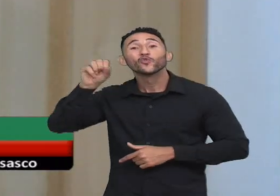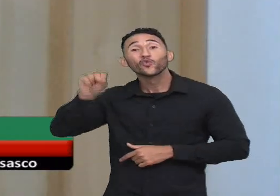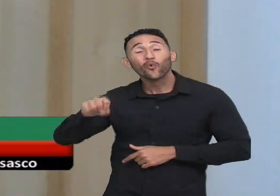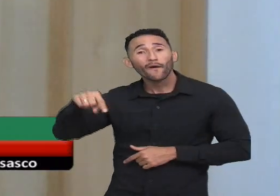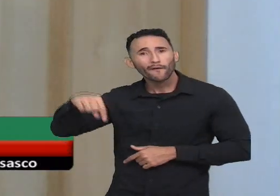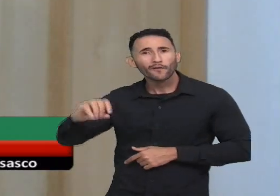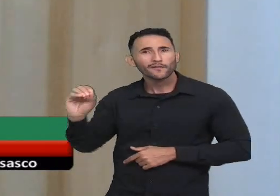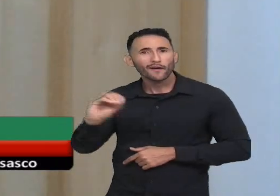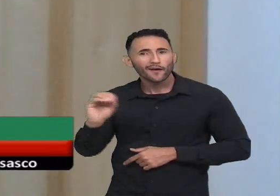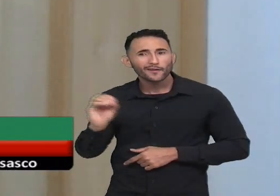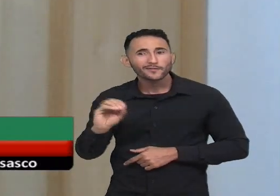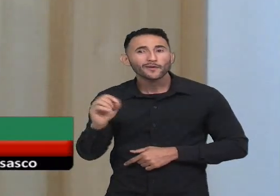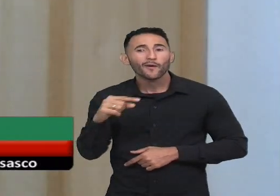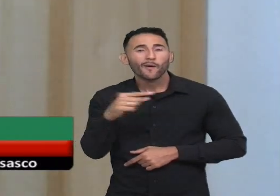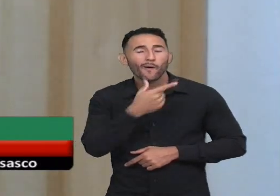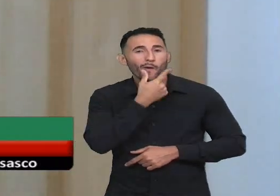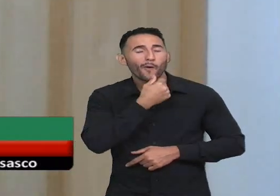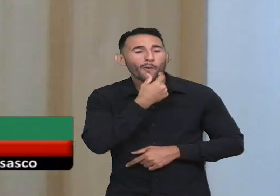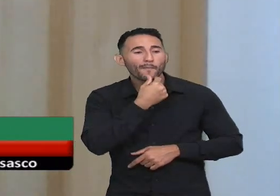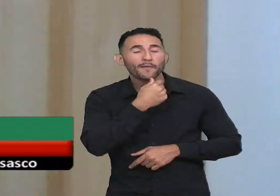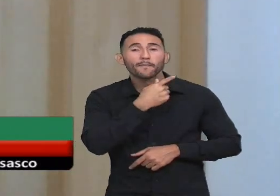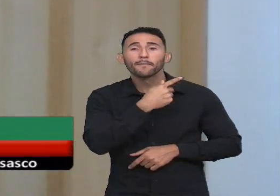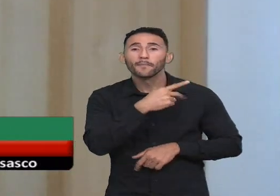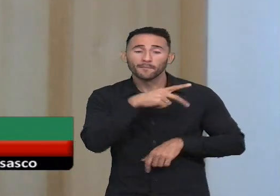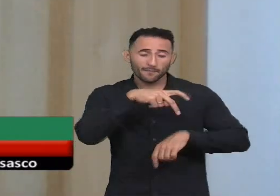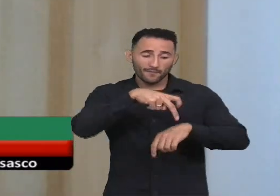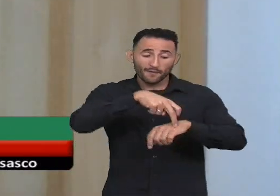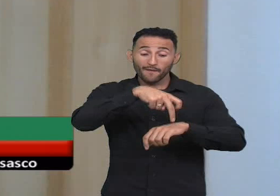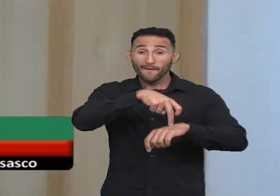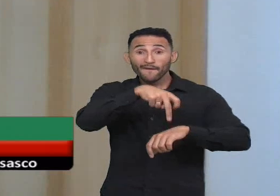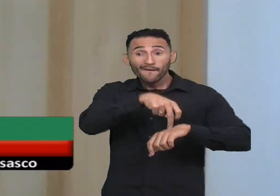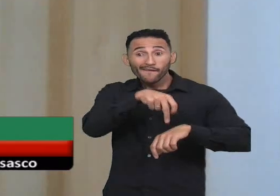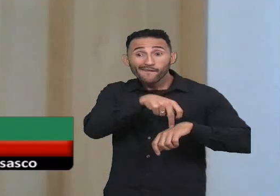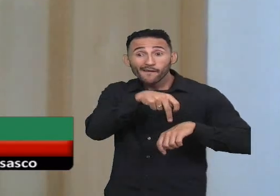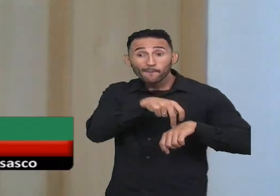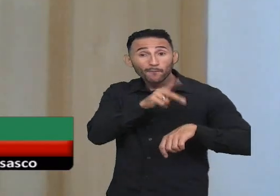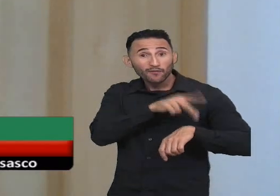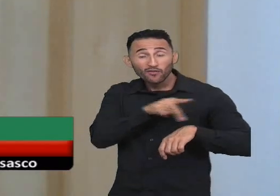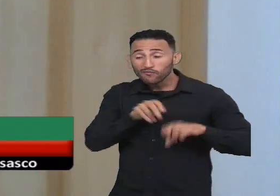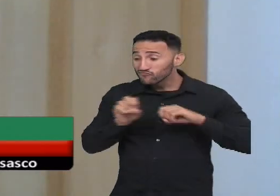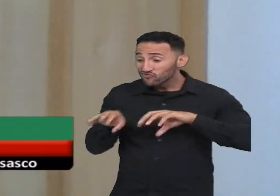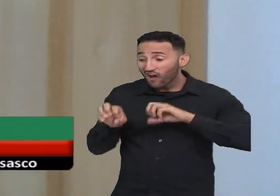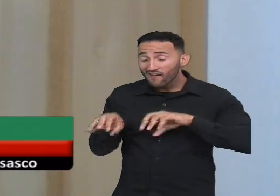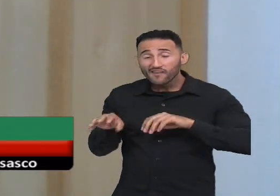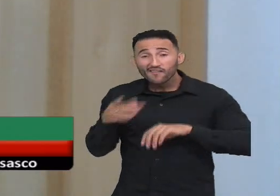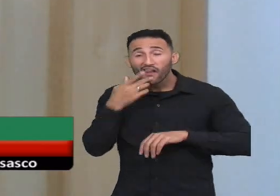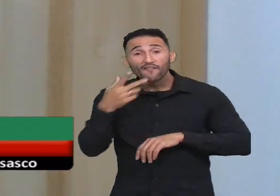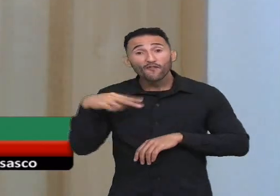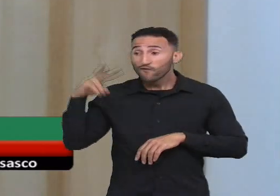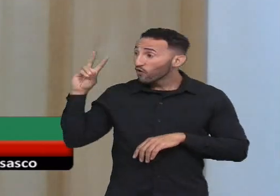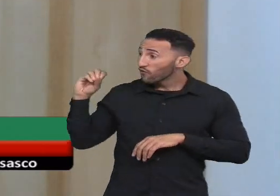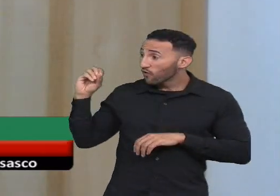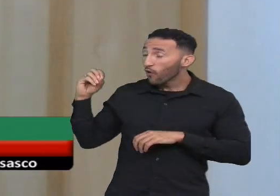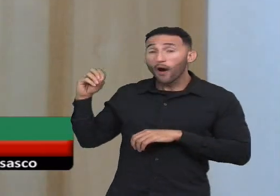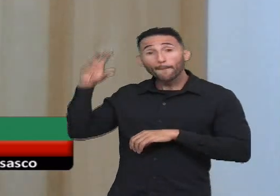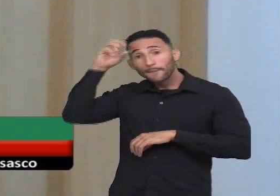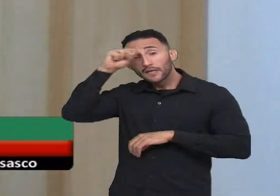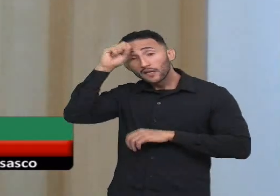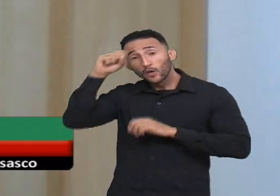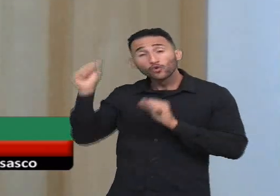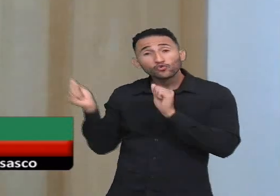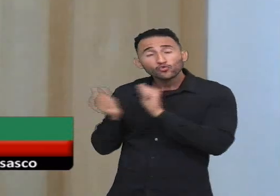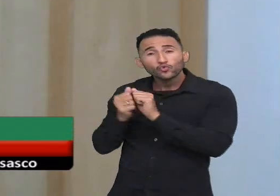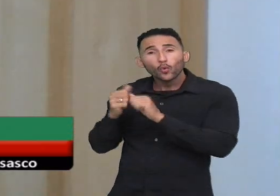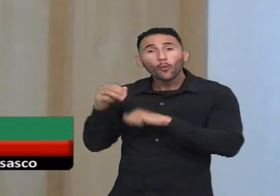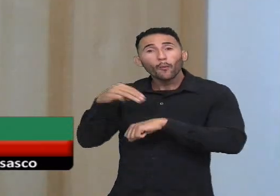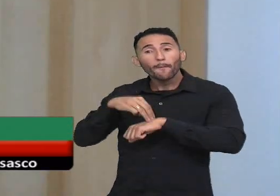Manca, como era conhecido seu mestre, encantava os jovens, dizendo que o seu avô aprendeu a capoeira com o grande